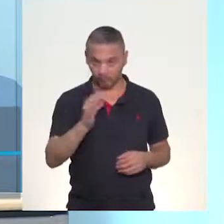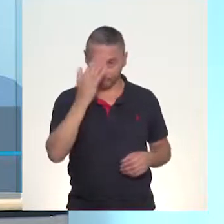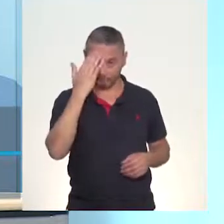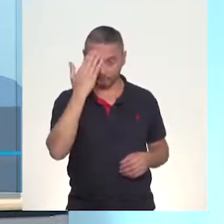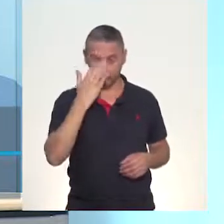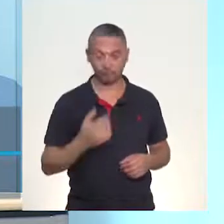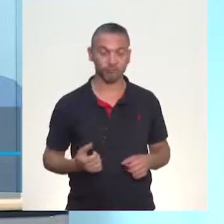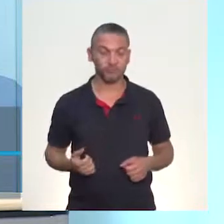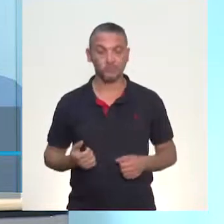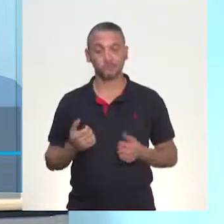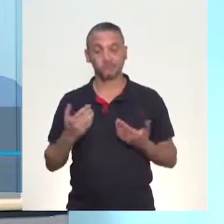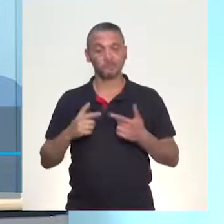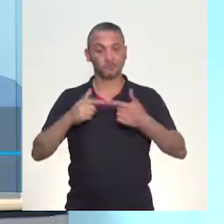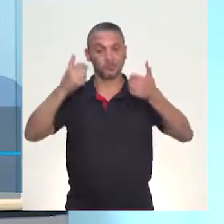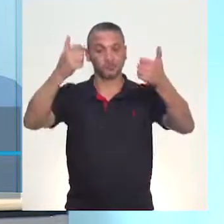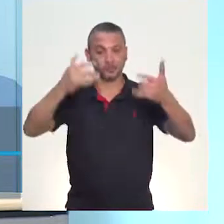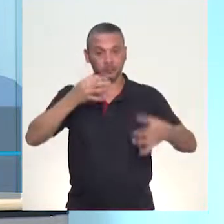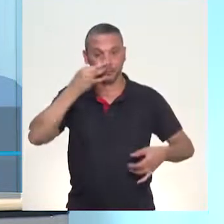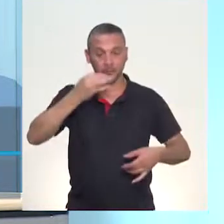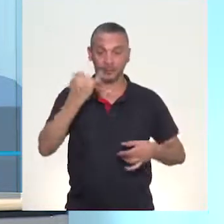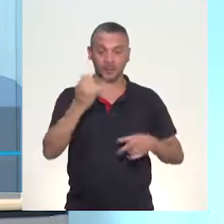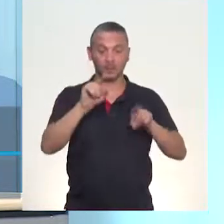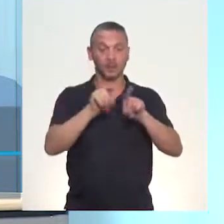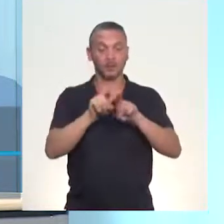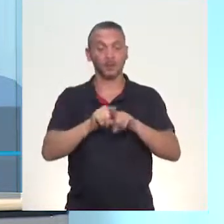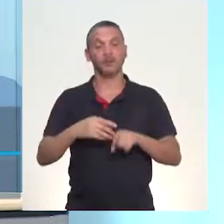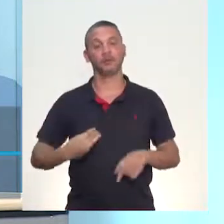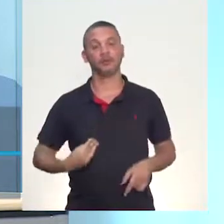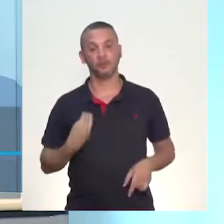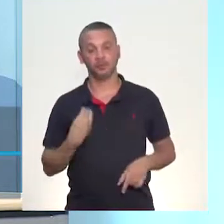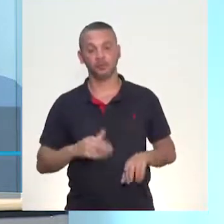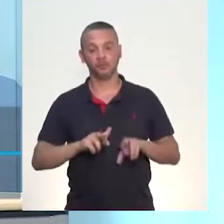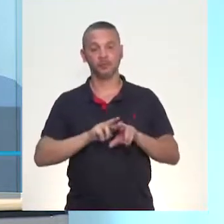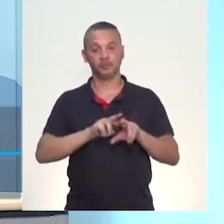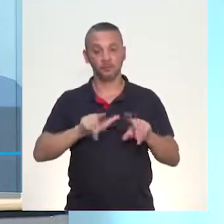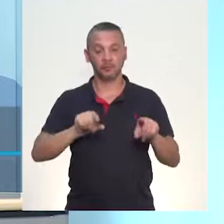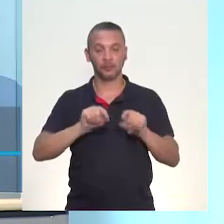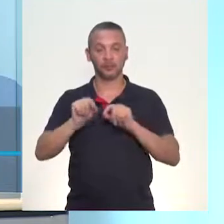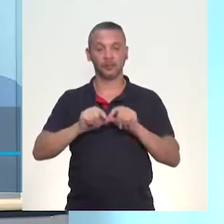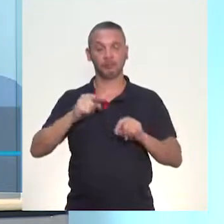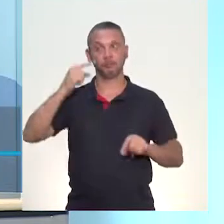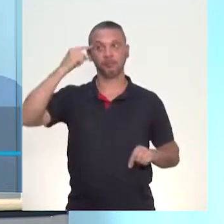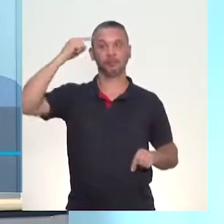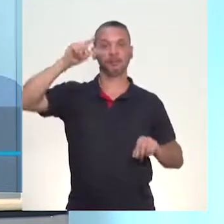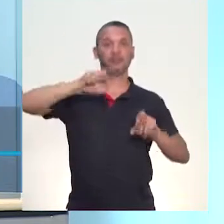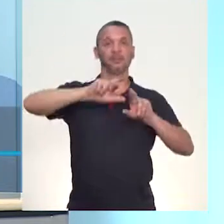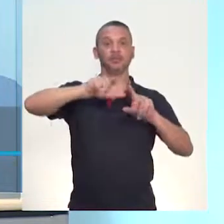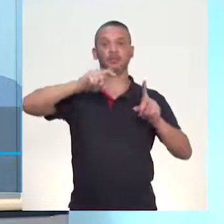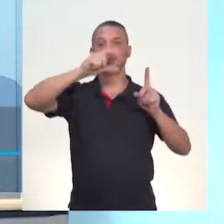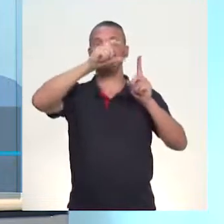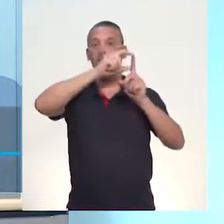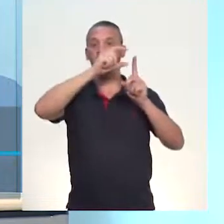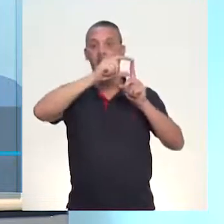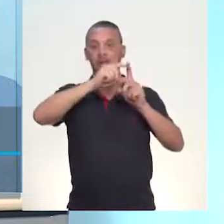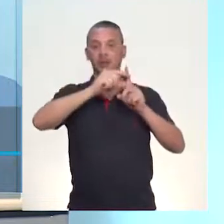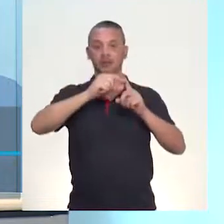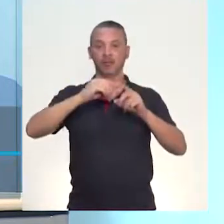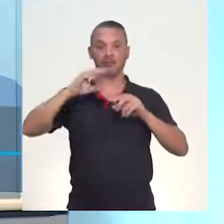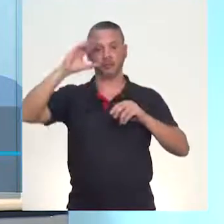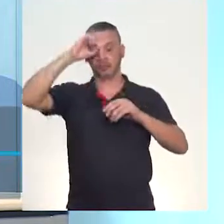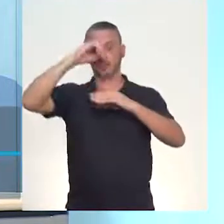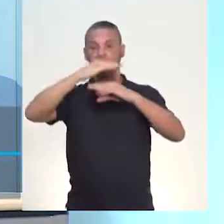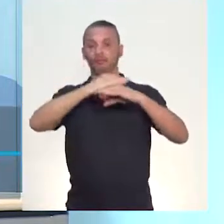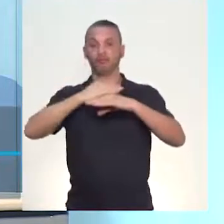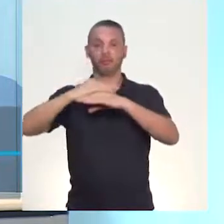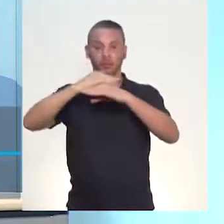Então, só quero chamar a atenção para isso, de que existem acepções diferentes da palavra senso comum.